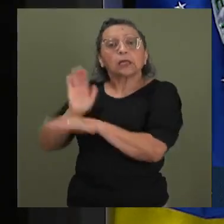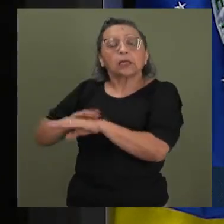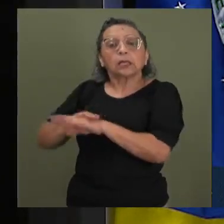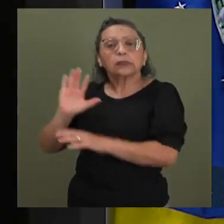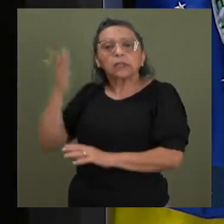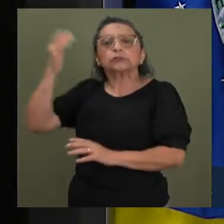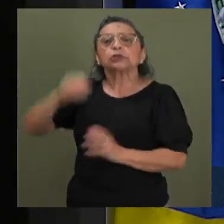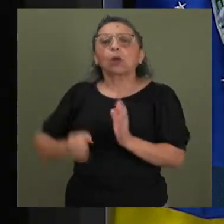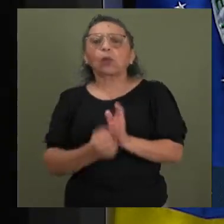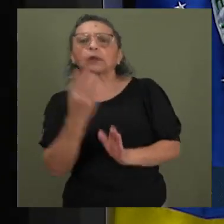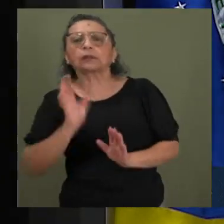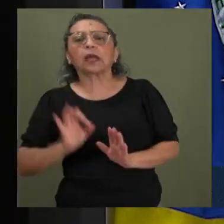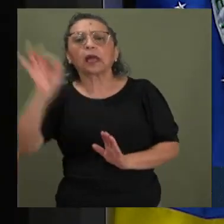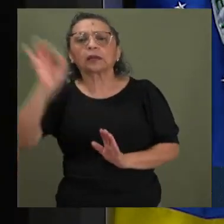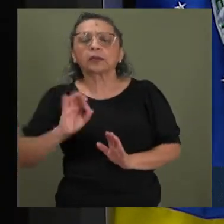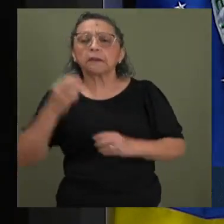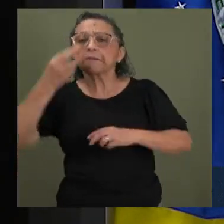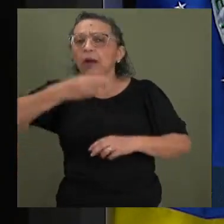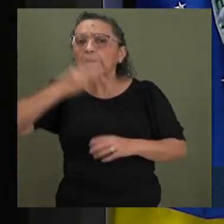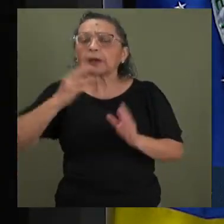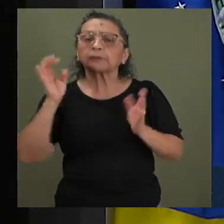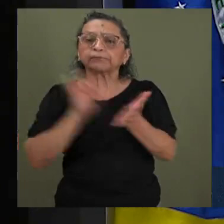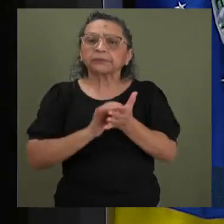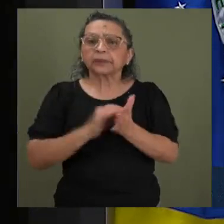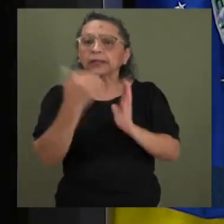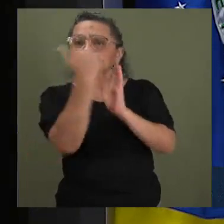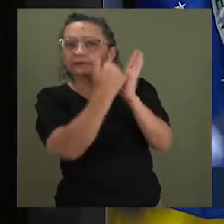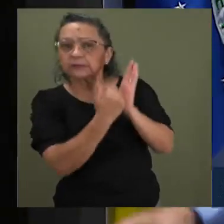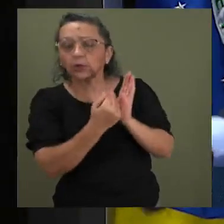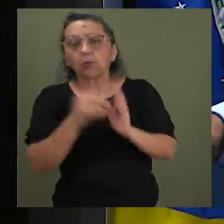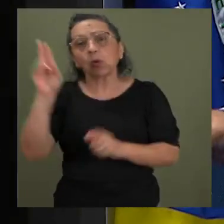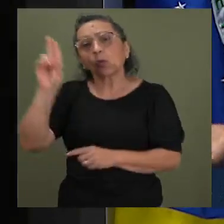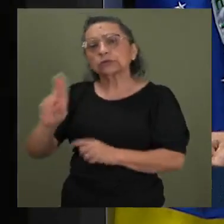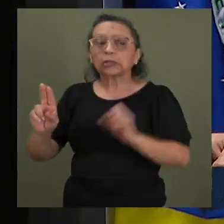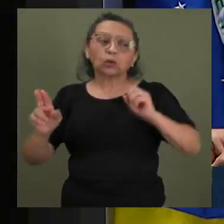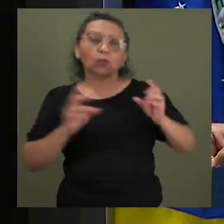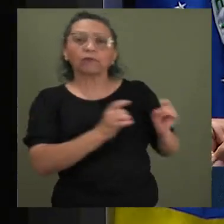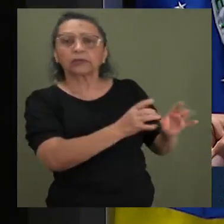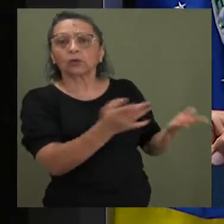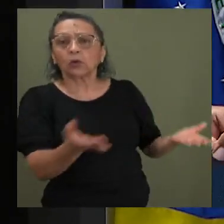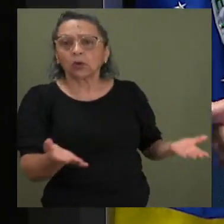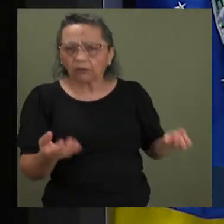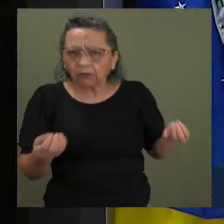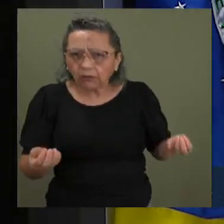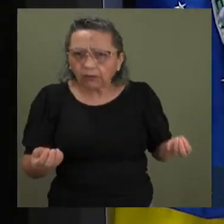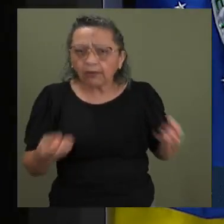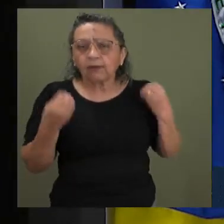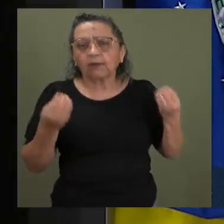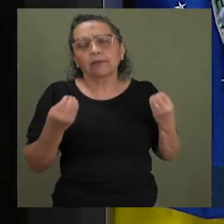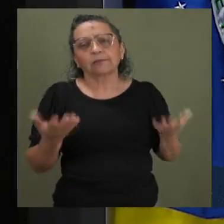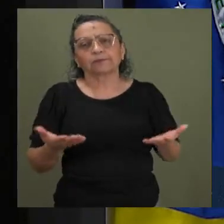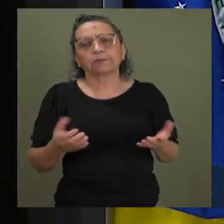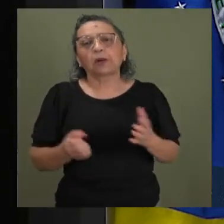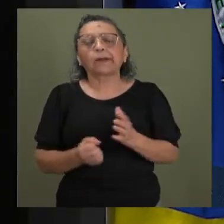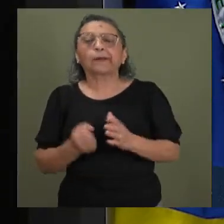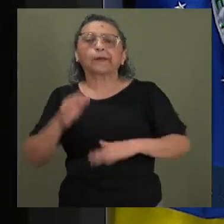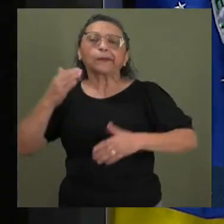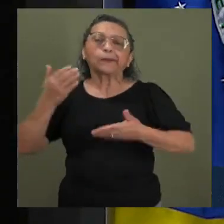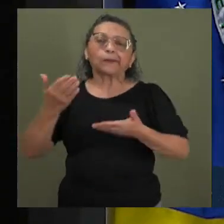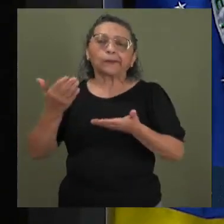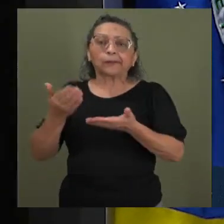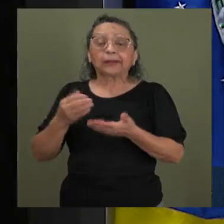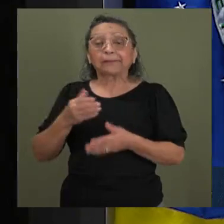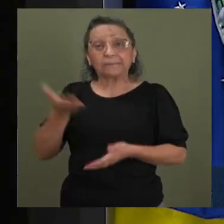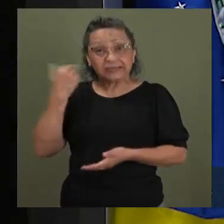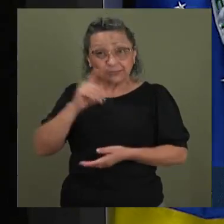para efeitos da classificação do agente como usuário ou traficante. Tal quantidade, que já foi de